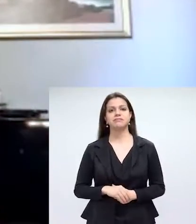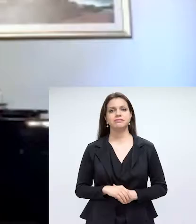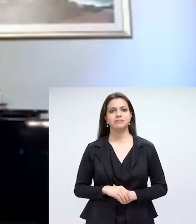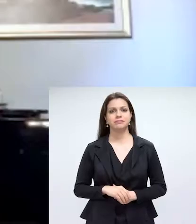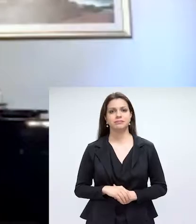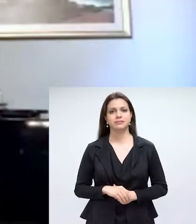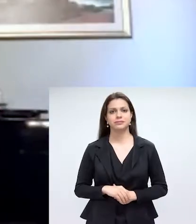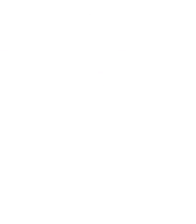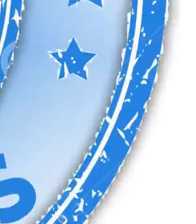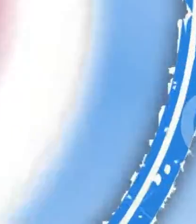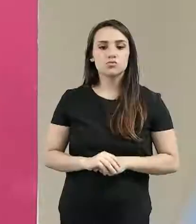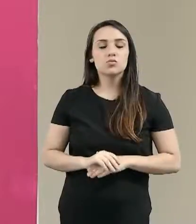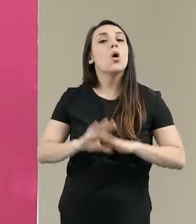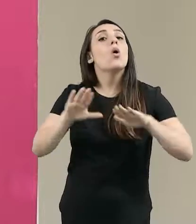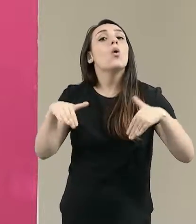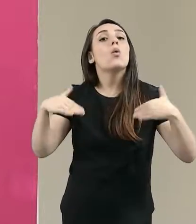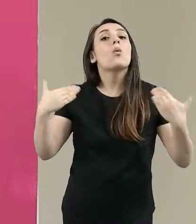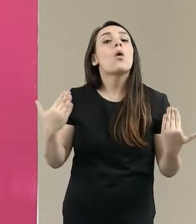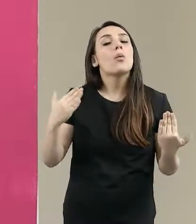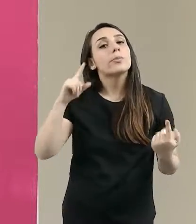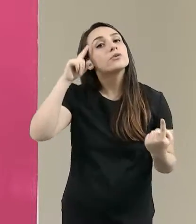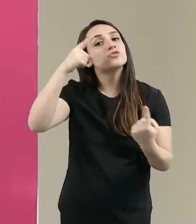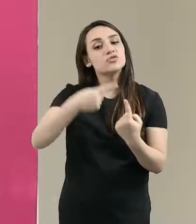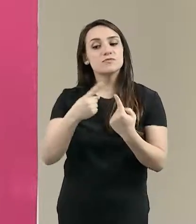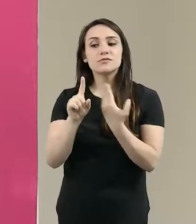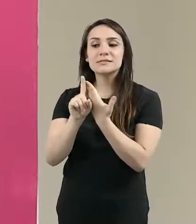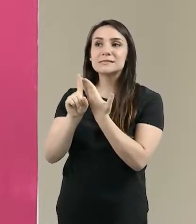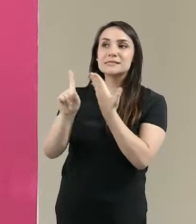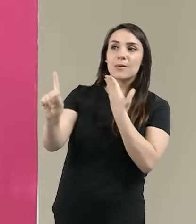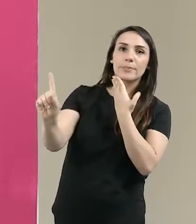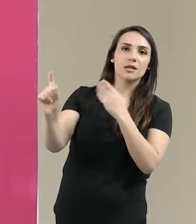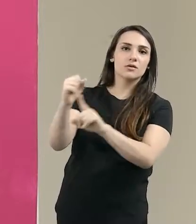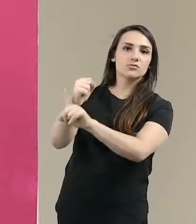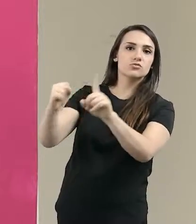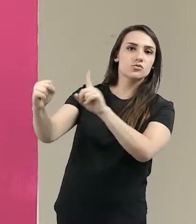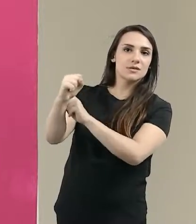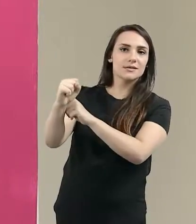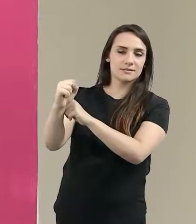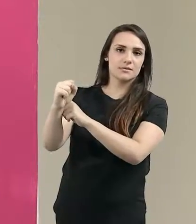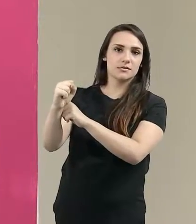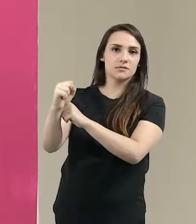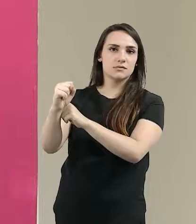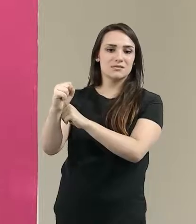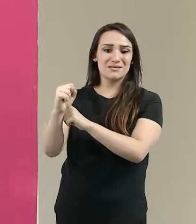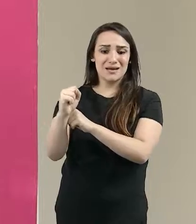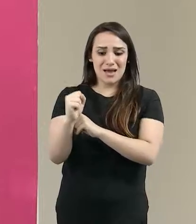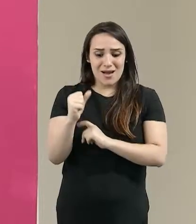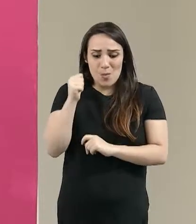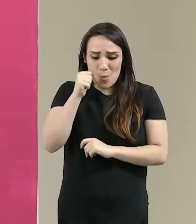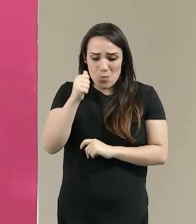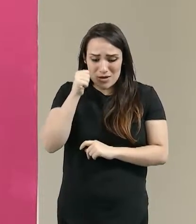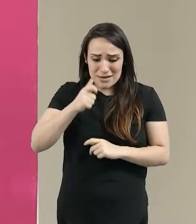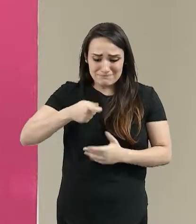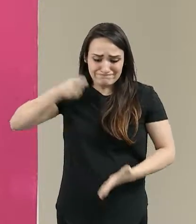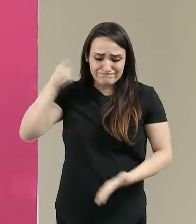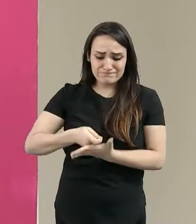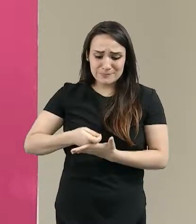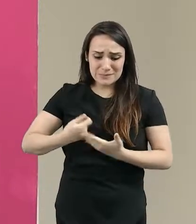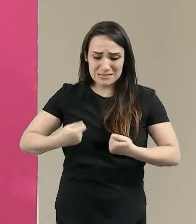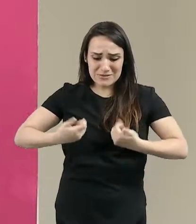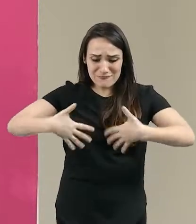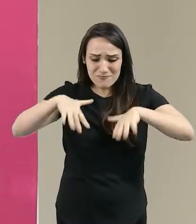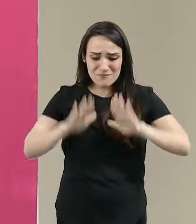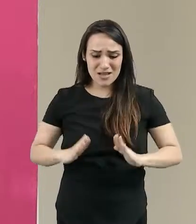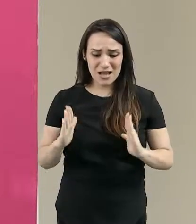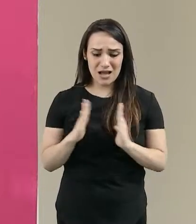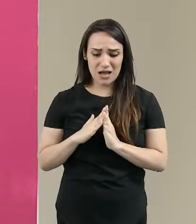de violência. Para muitas mulheres, ficar em casa obrigatoriamente ao lado do